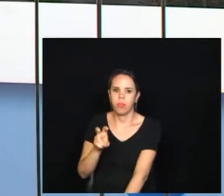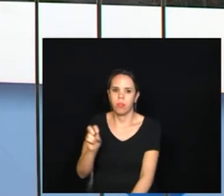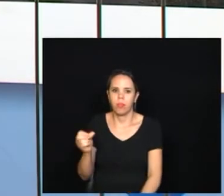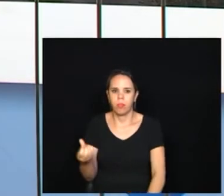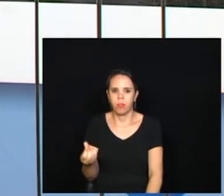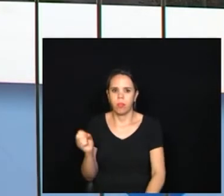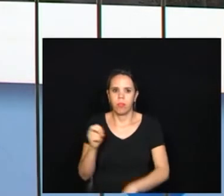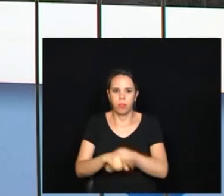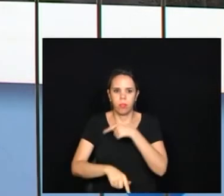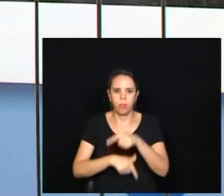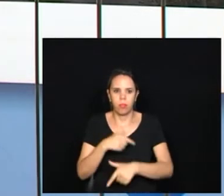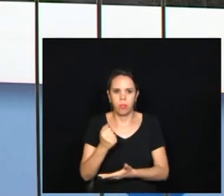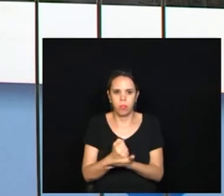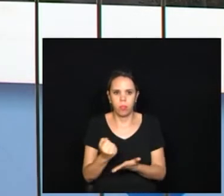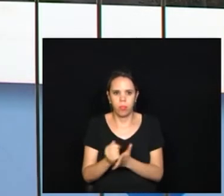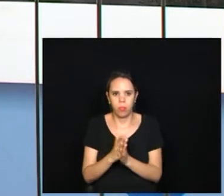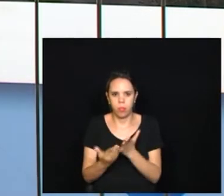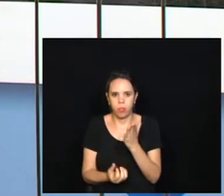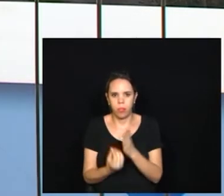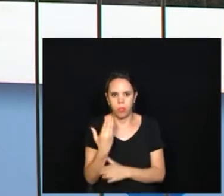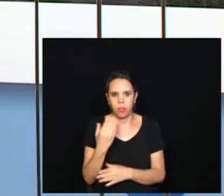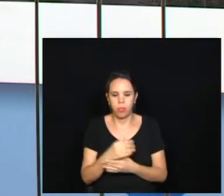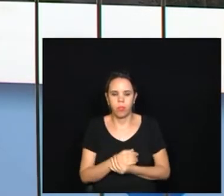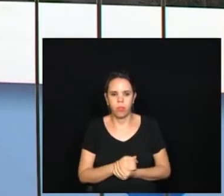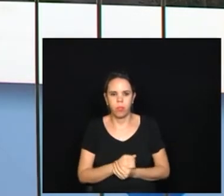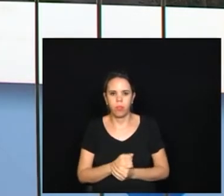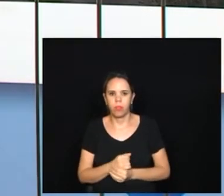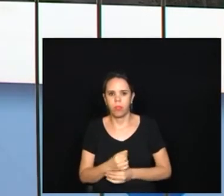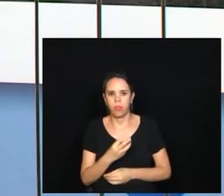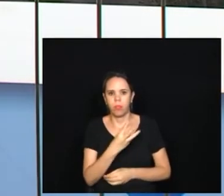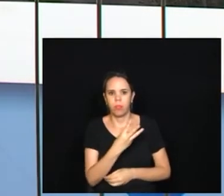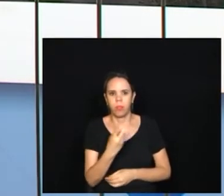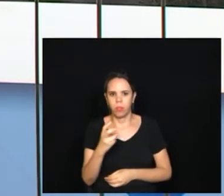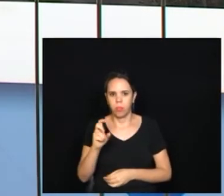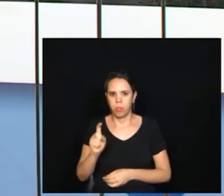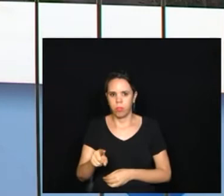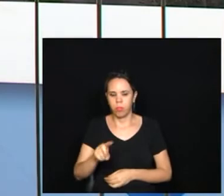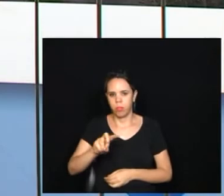56.056 empregos formais criados. São